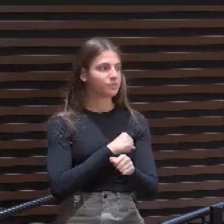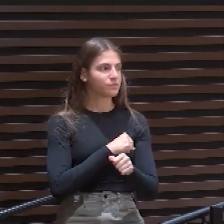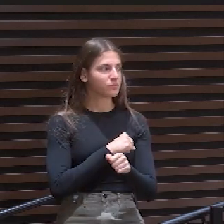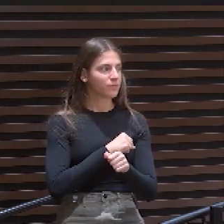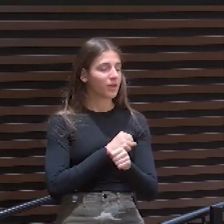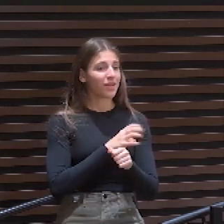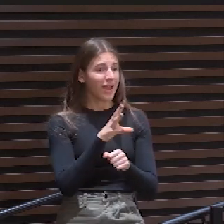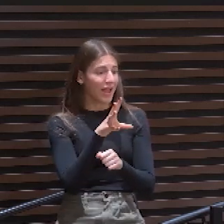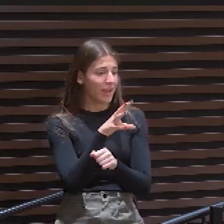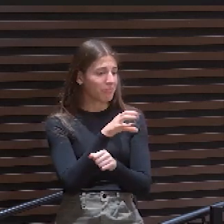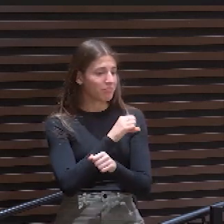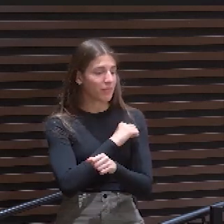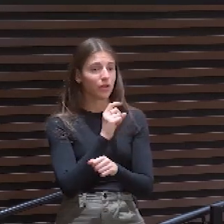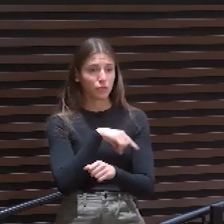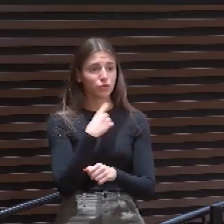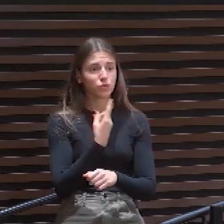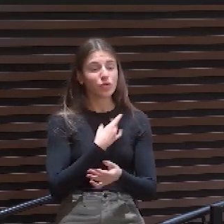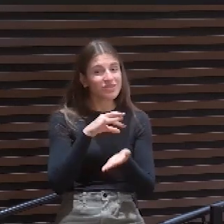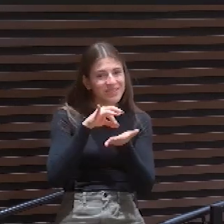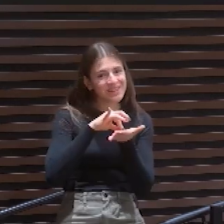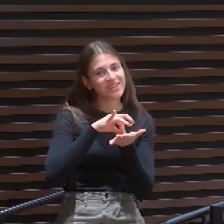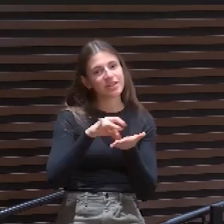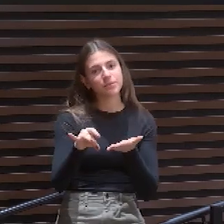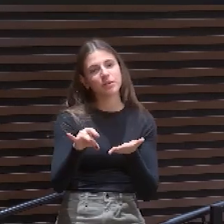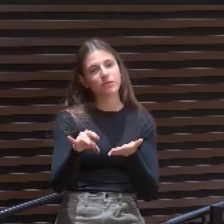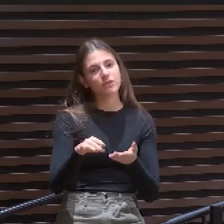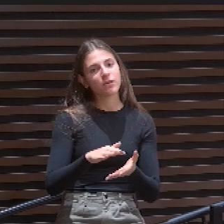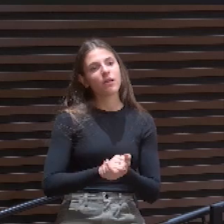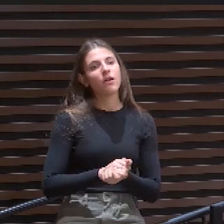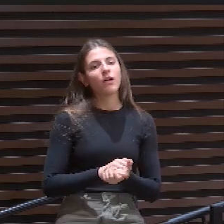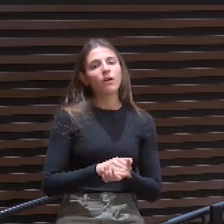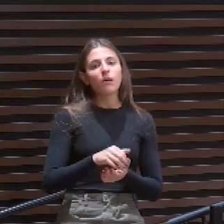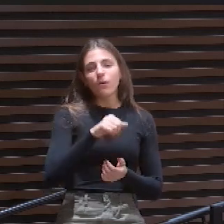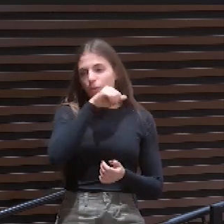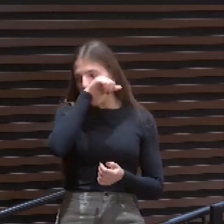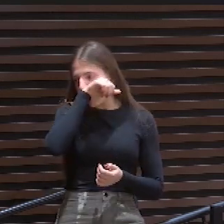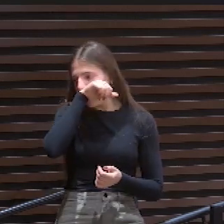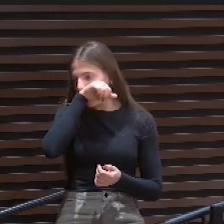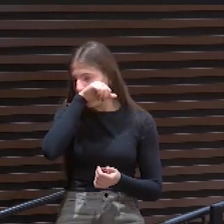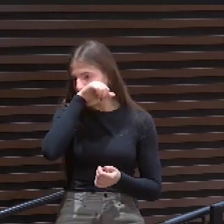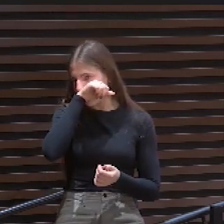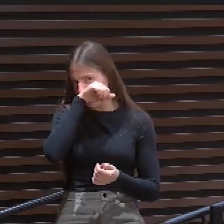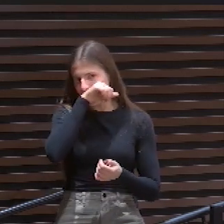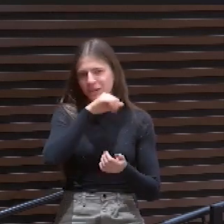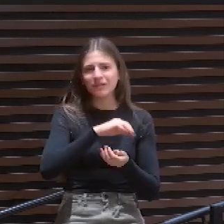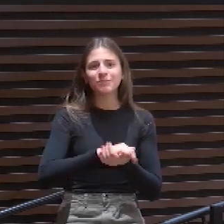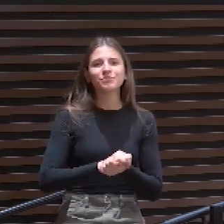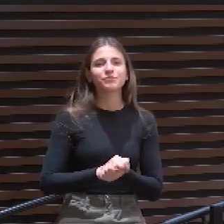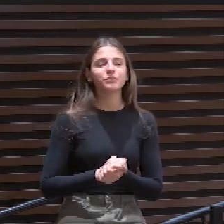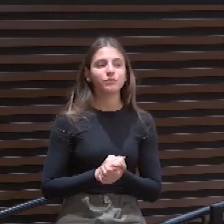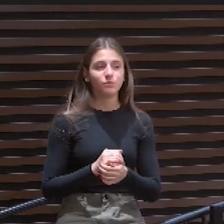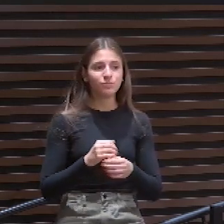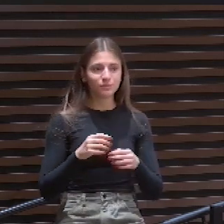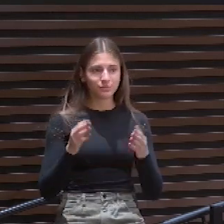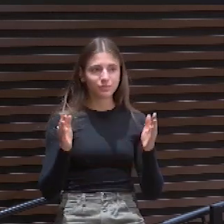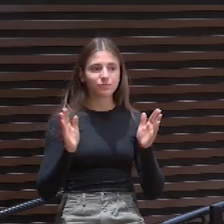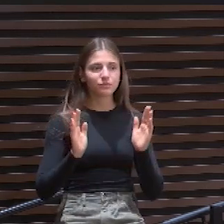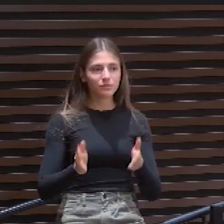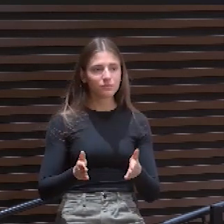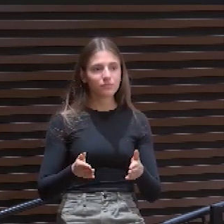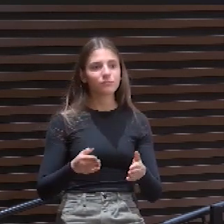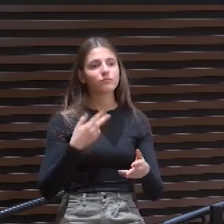Amar os nossos inimigos. E ele bem disse que amor é muito mais do que um